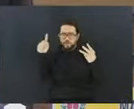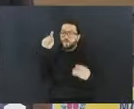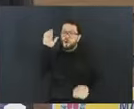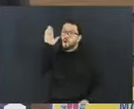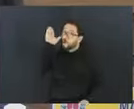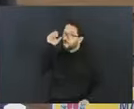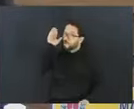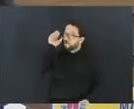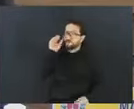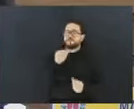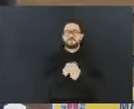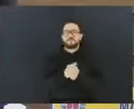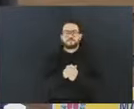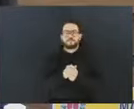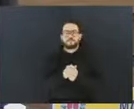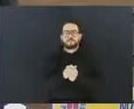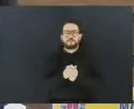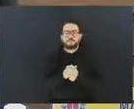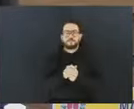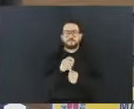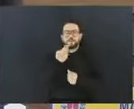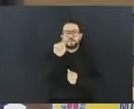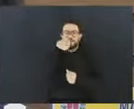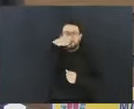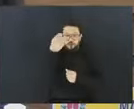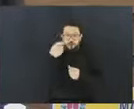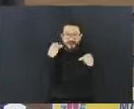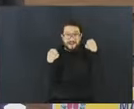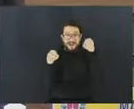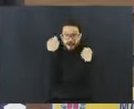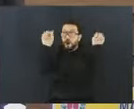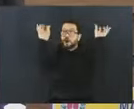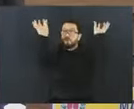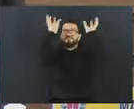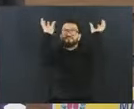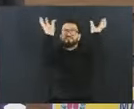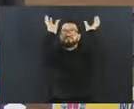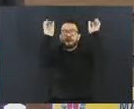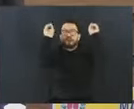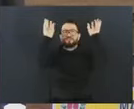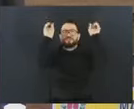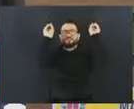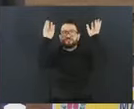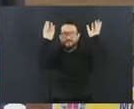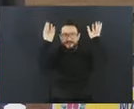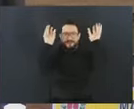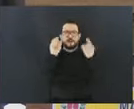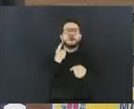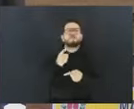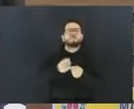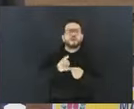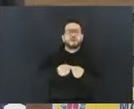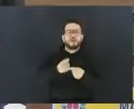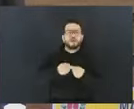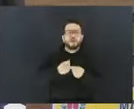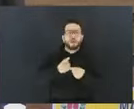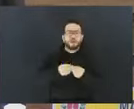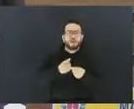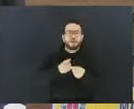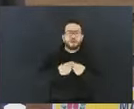relação ao giroflex, aquela luz que fica em cima das viaturas. Por que que vocês andam sempre com essa